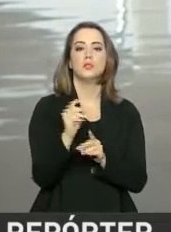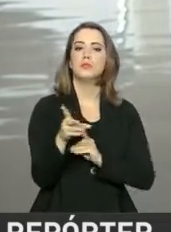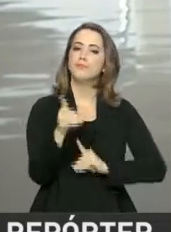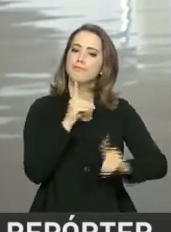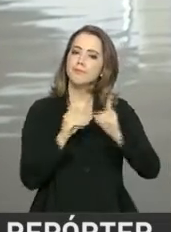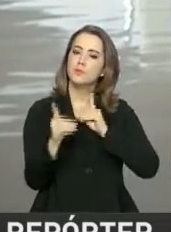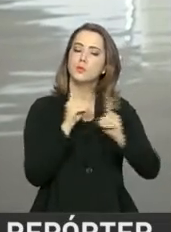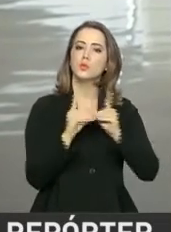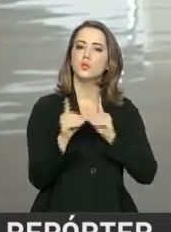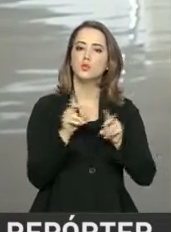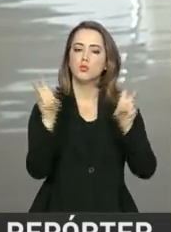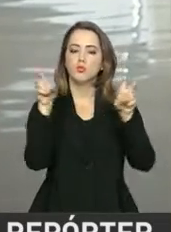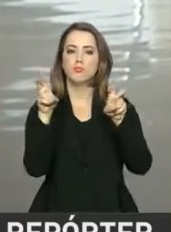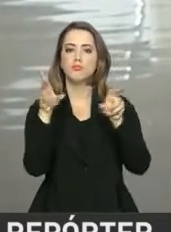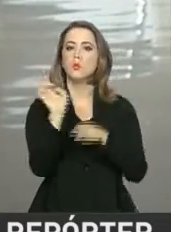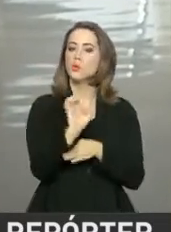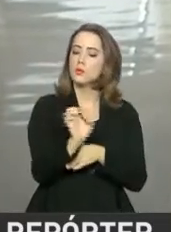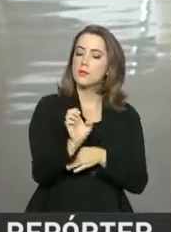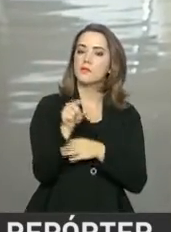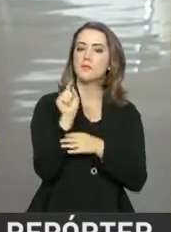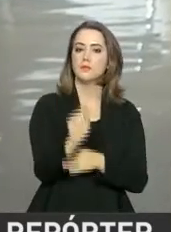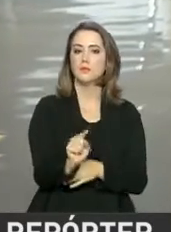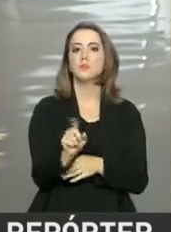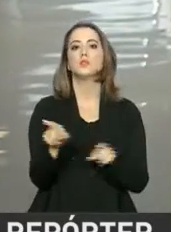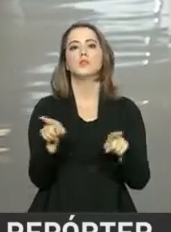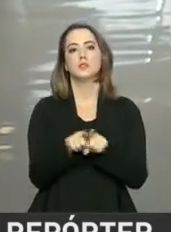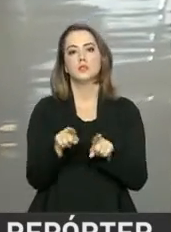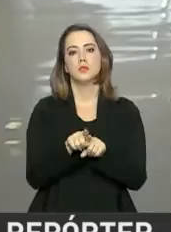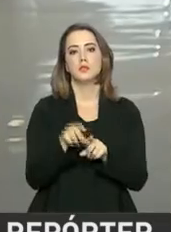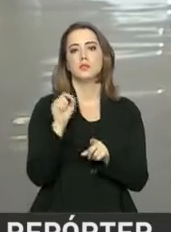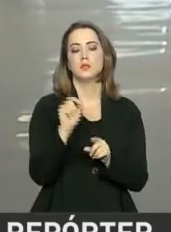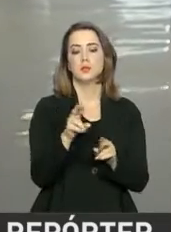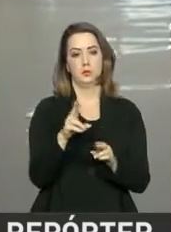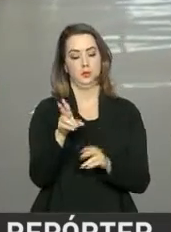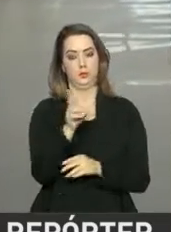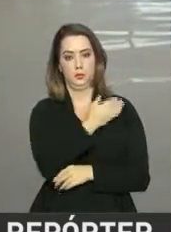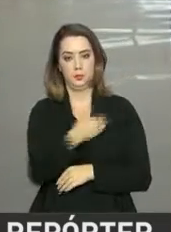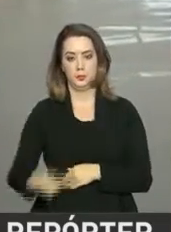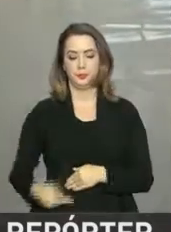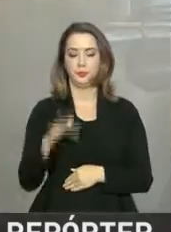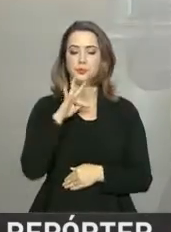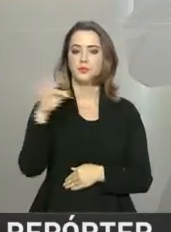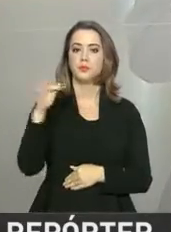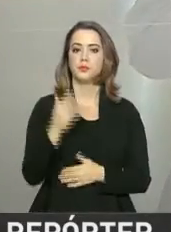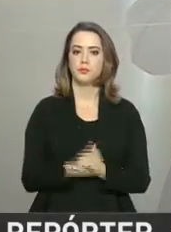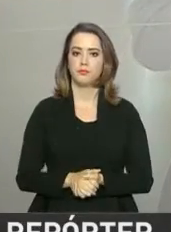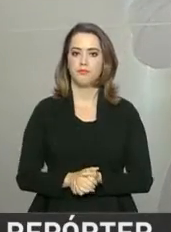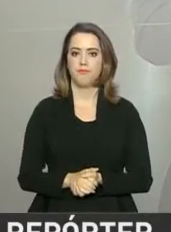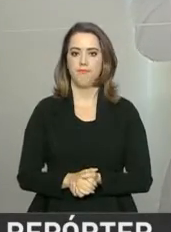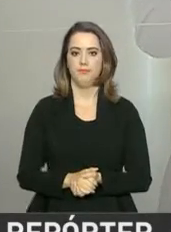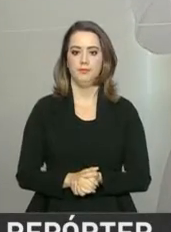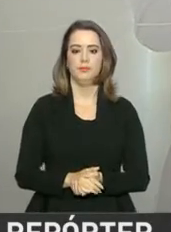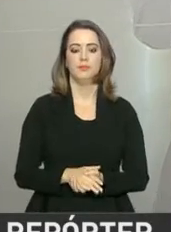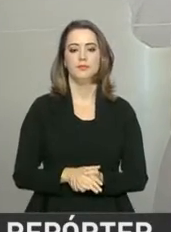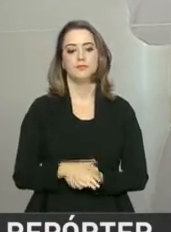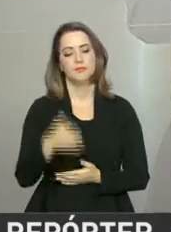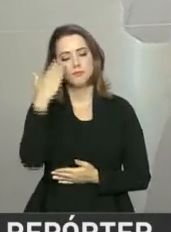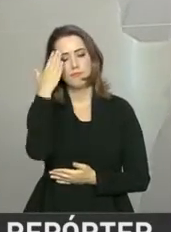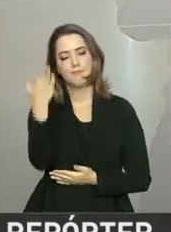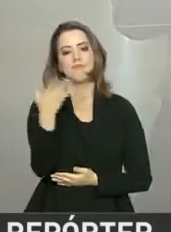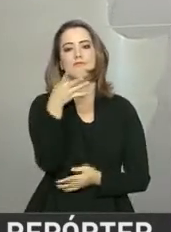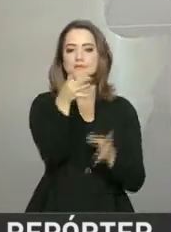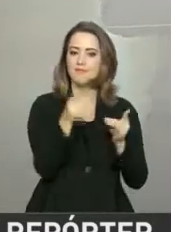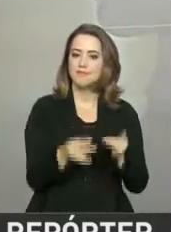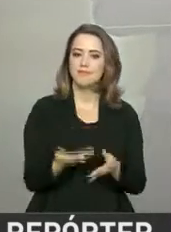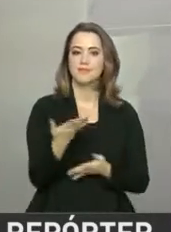temas relativos aos estados e também temas relativos à União. Eu volto com você no estúdio, Renata. Obrigada, Paulo, pelas